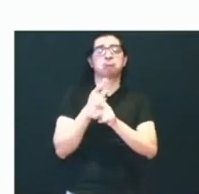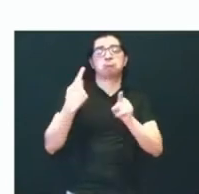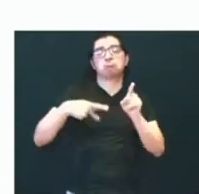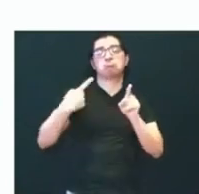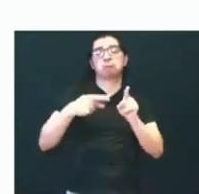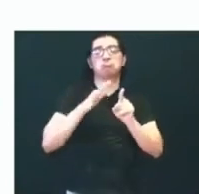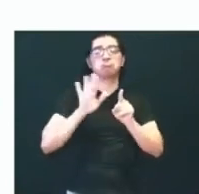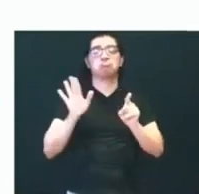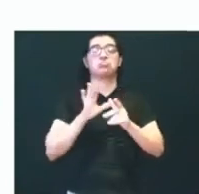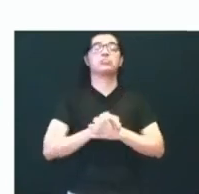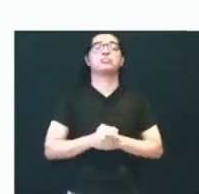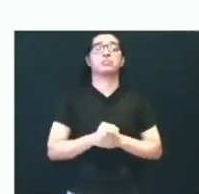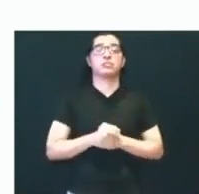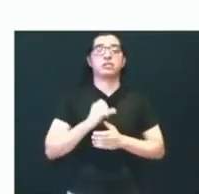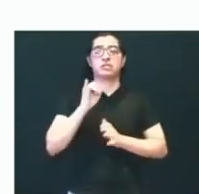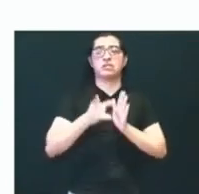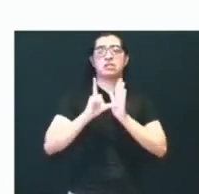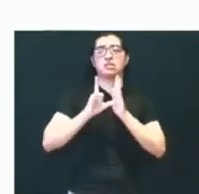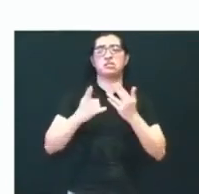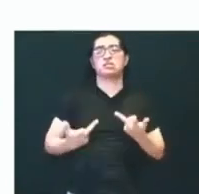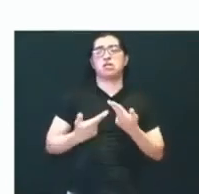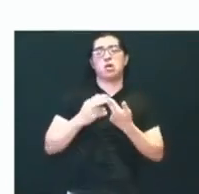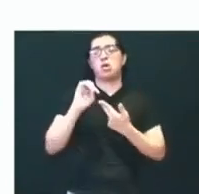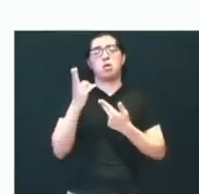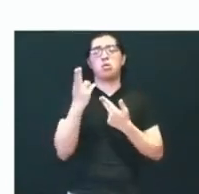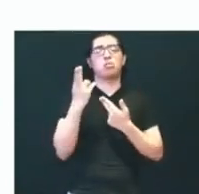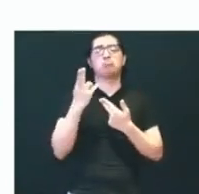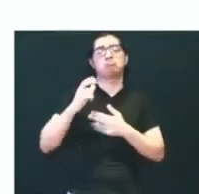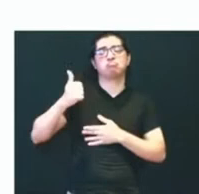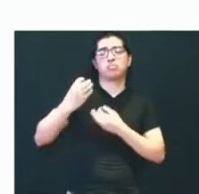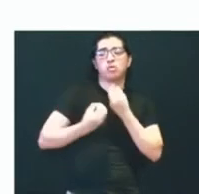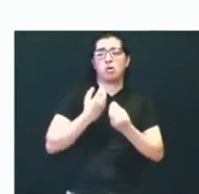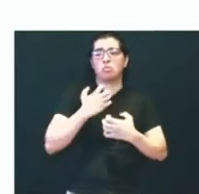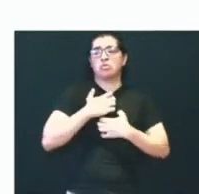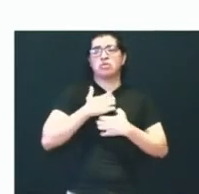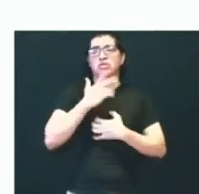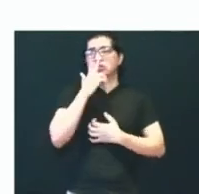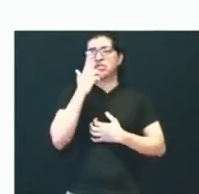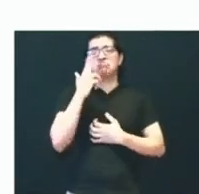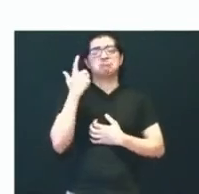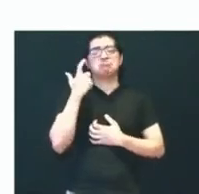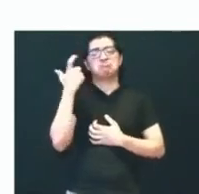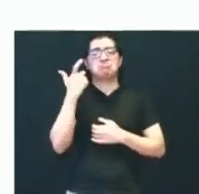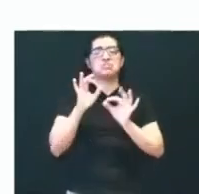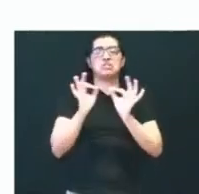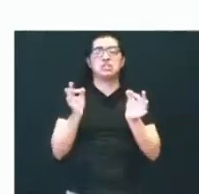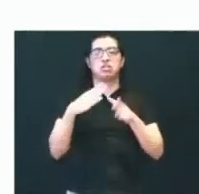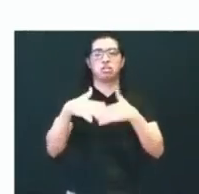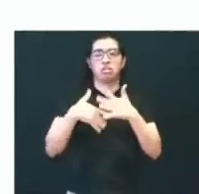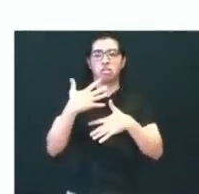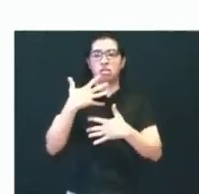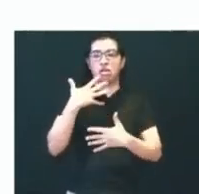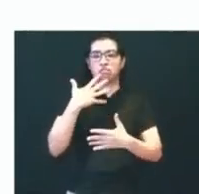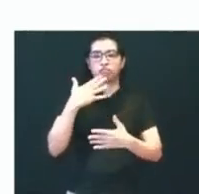clínica pré-operatória, por uma avaliação de um sintoma que ele nem estava pensando, e de repente encontra ali